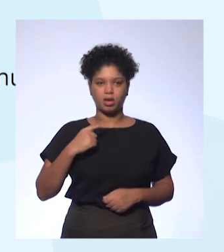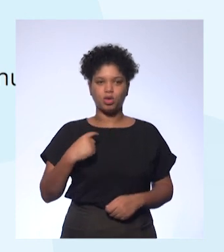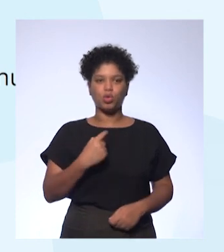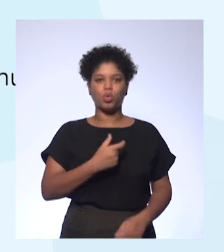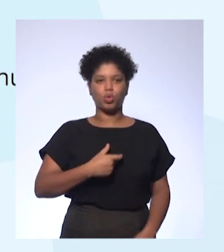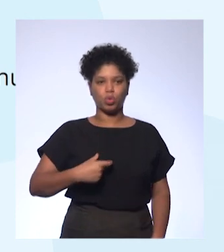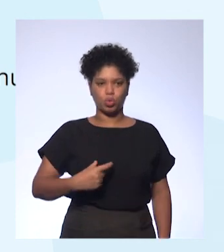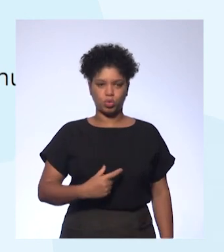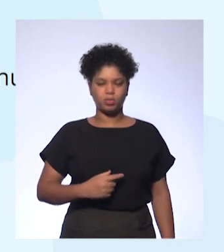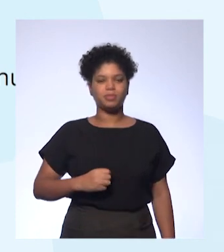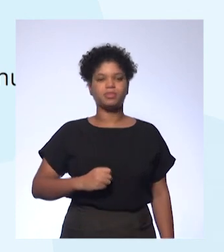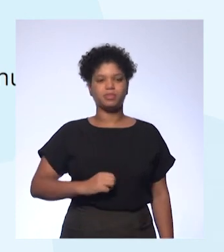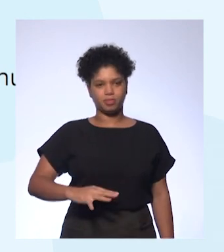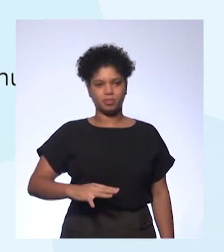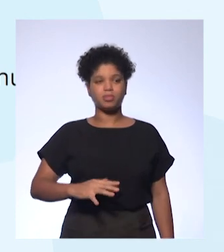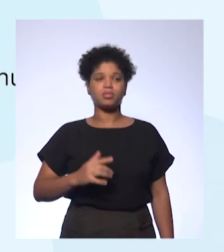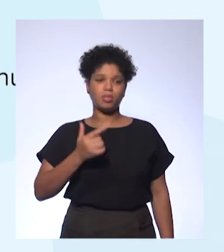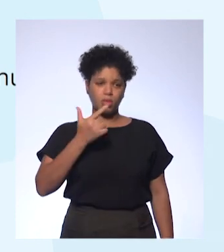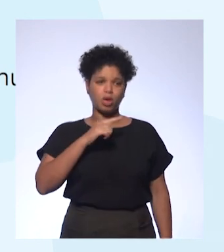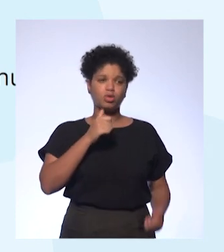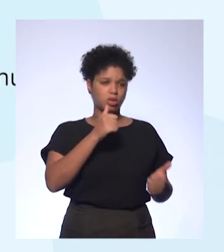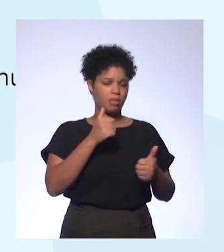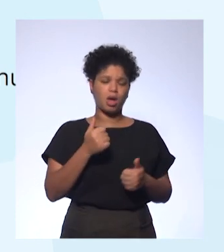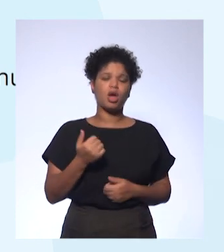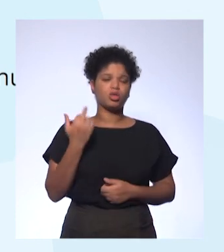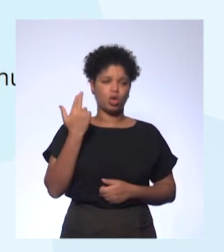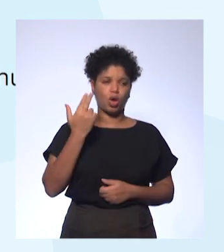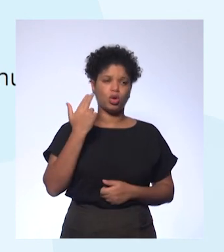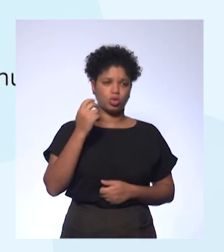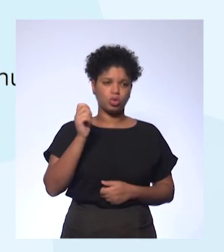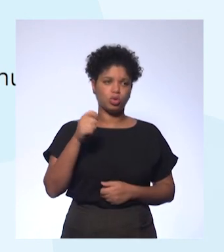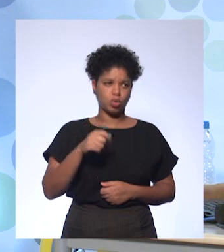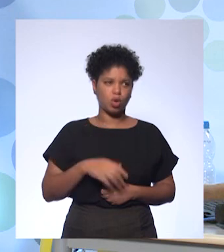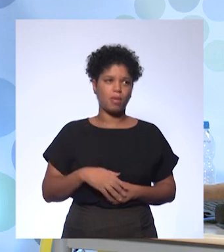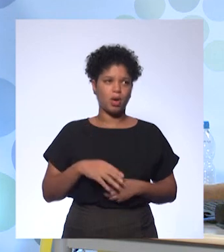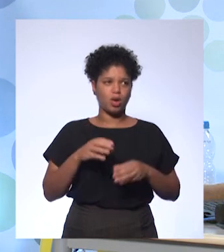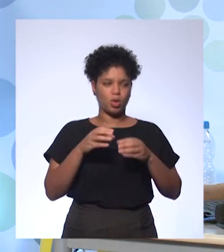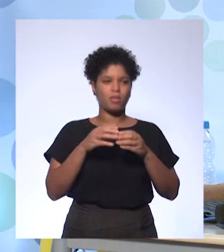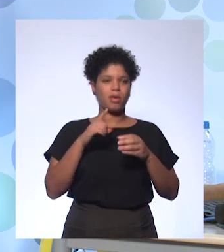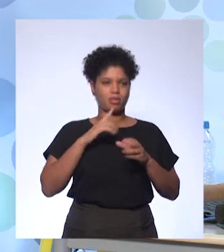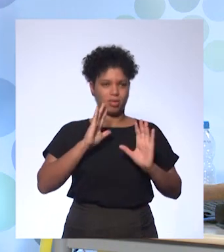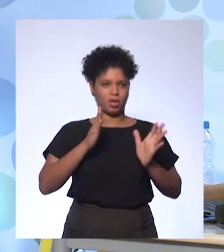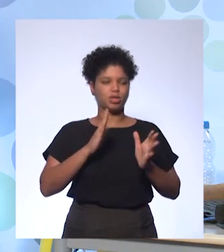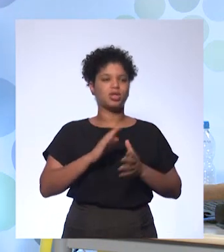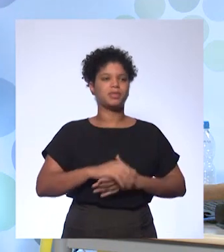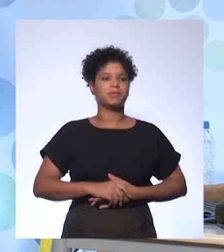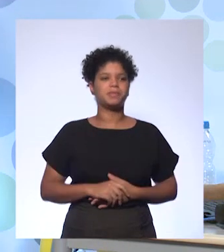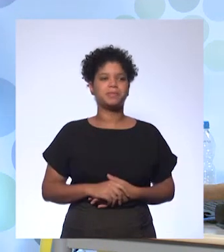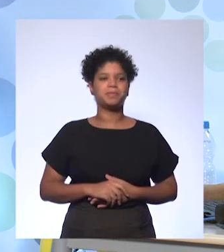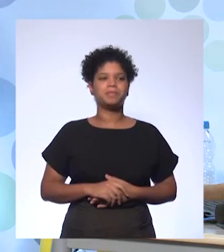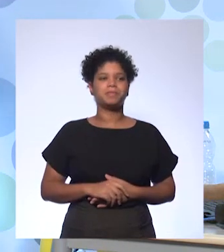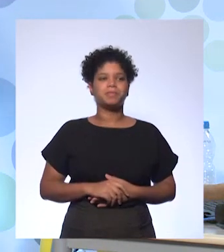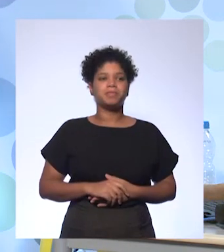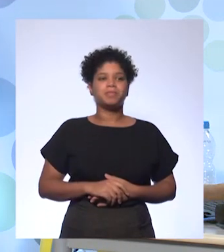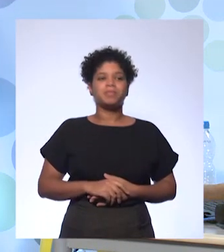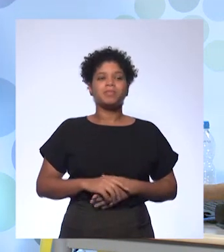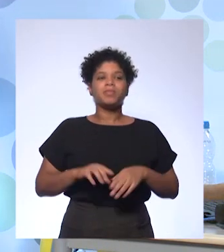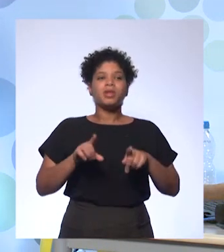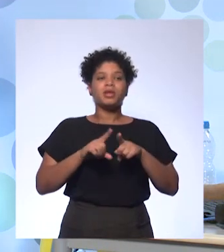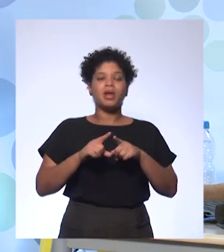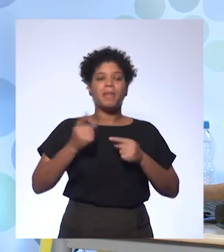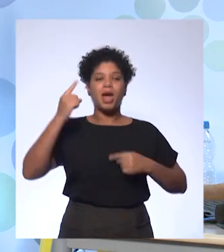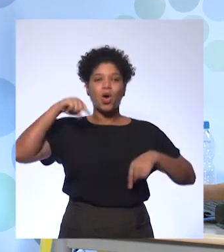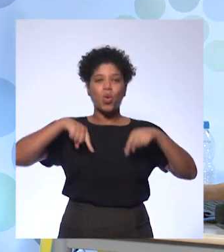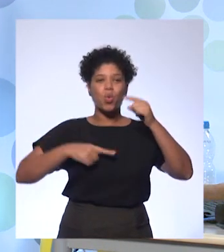E eles vão apresentar esse sistema digestório completo também. Esse grupo já tem boca e ânus, tá? Eles apresentam um